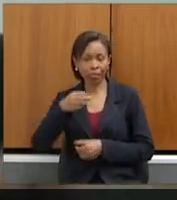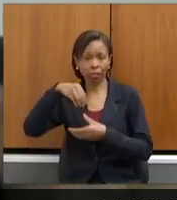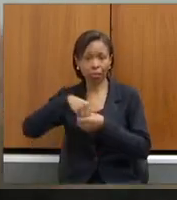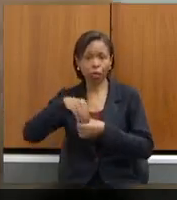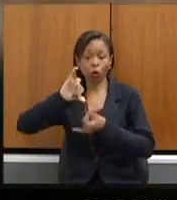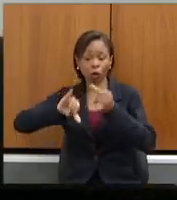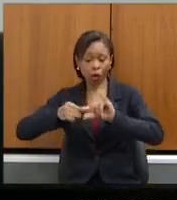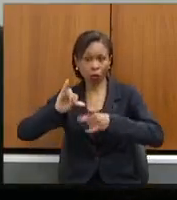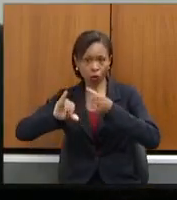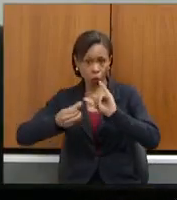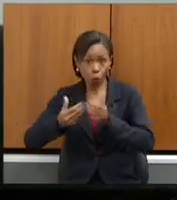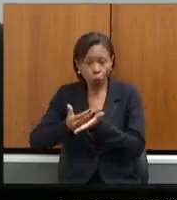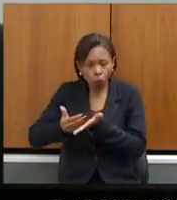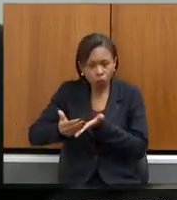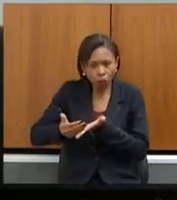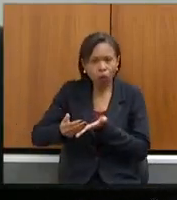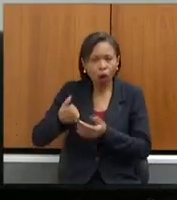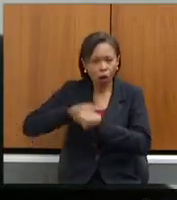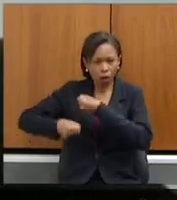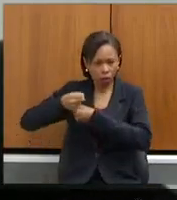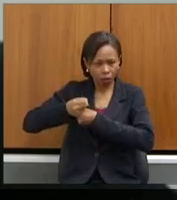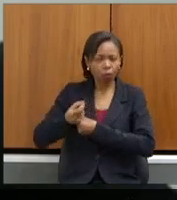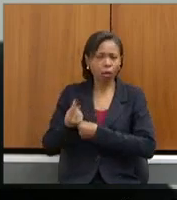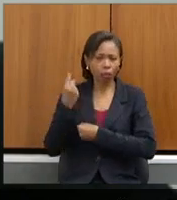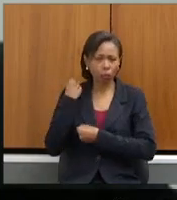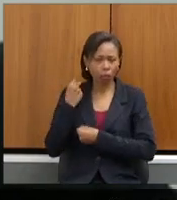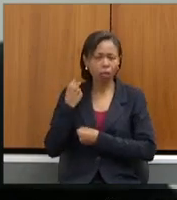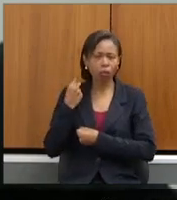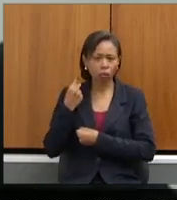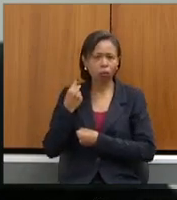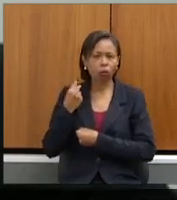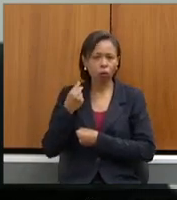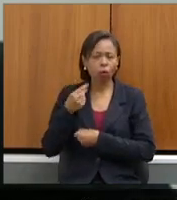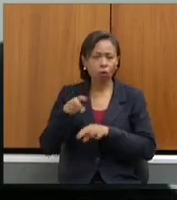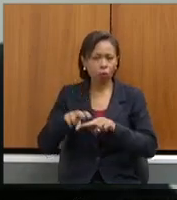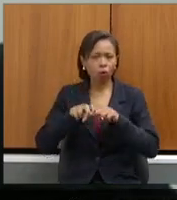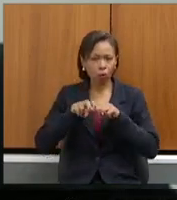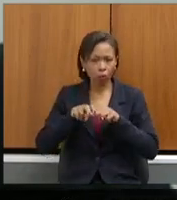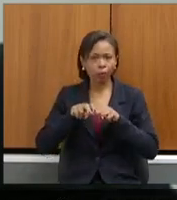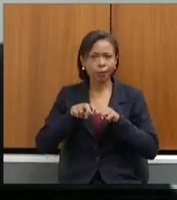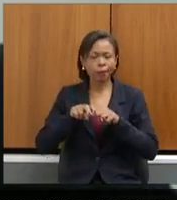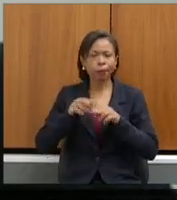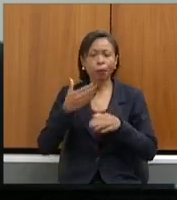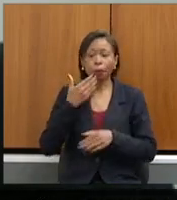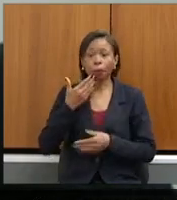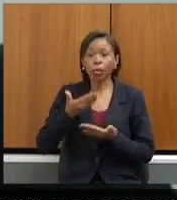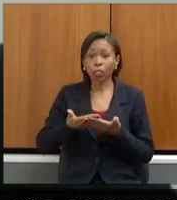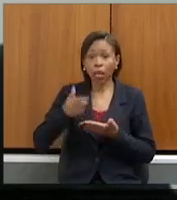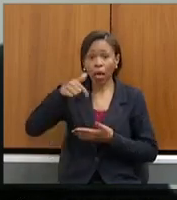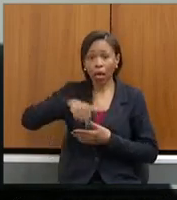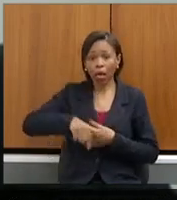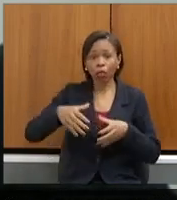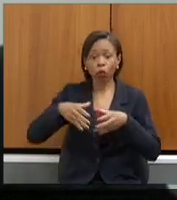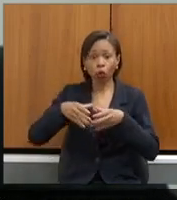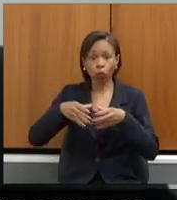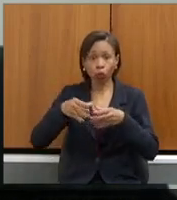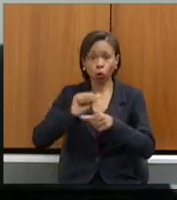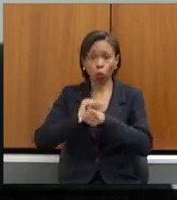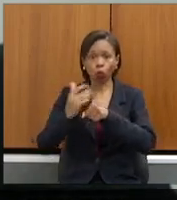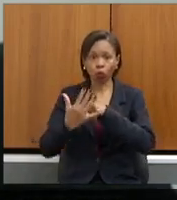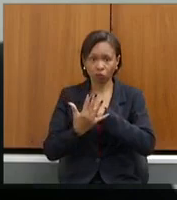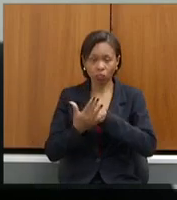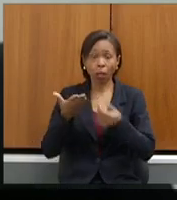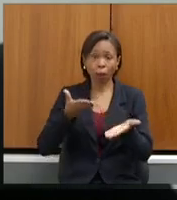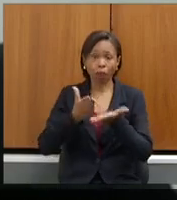passado a partir de uma demanda elevada por esse balão o bebê o vídeo aprovado e funcionando